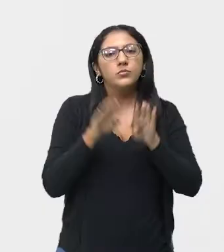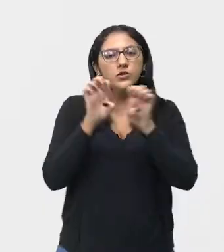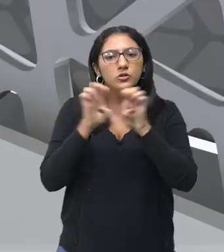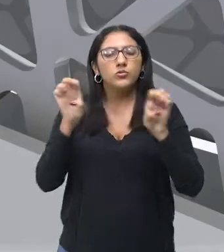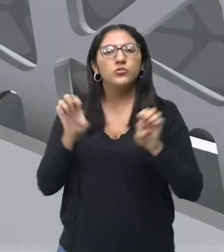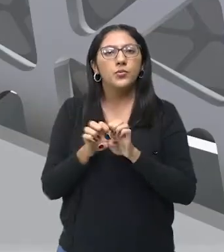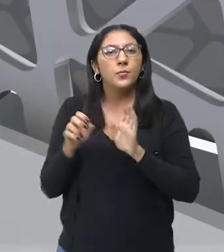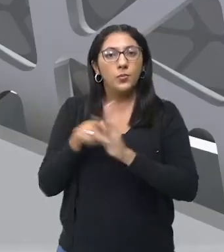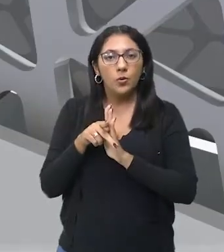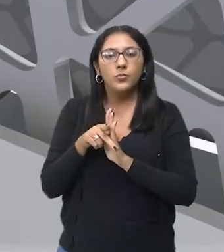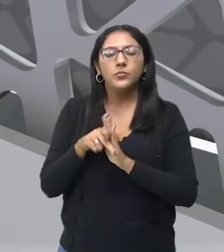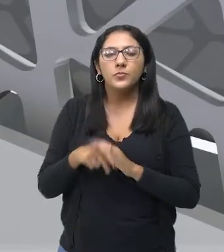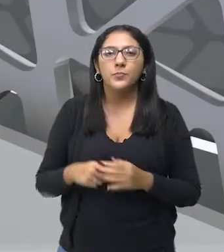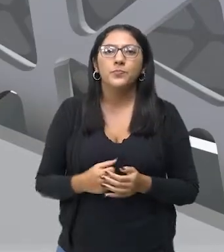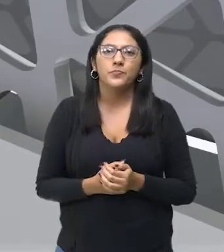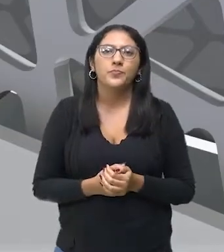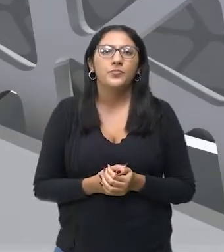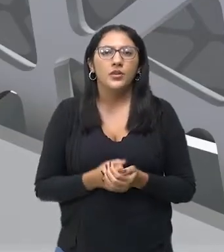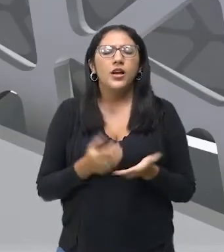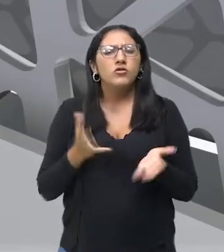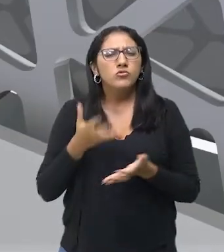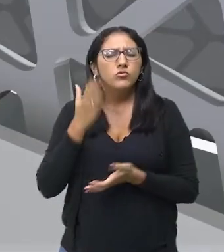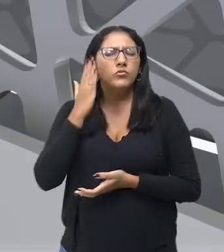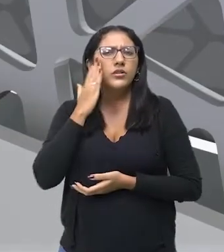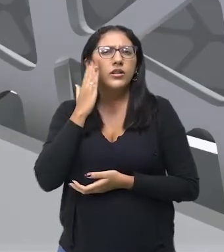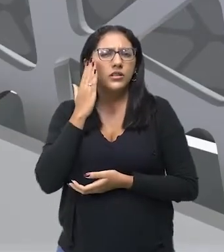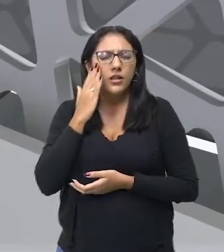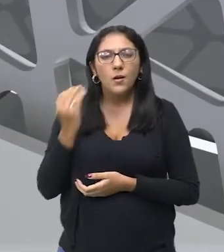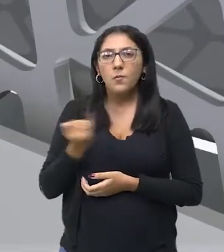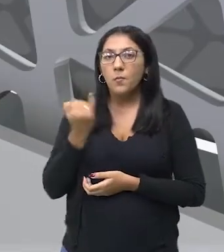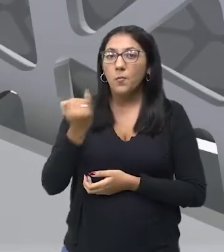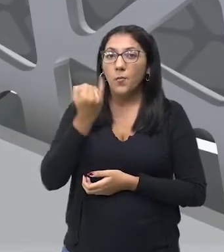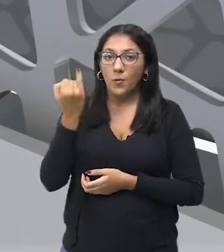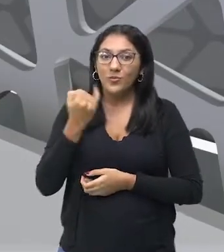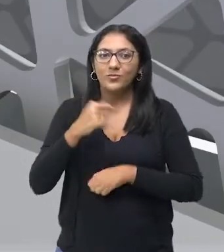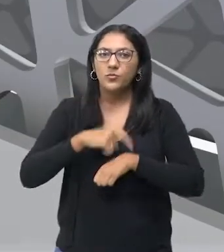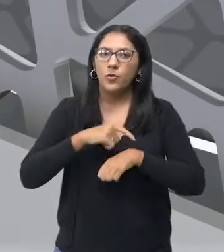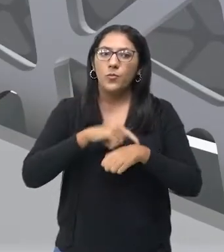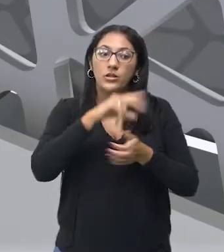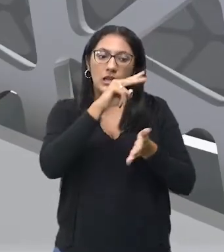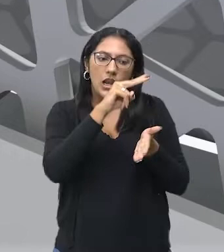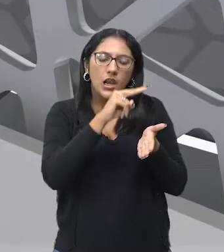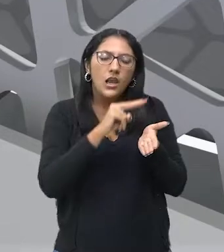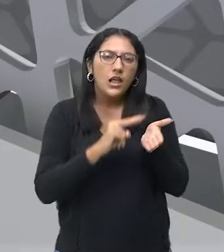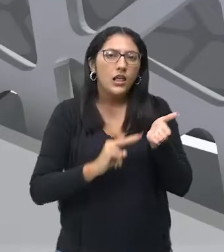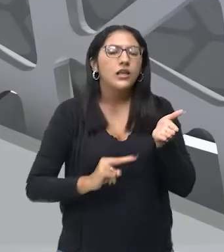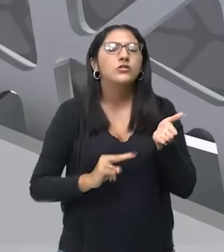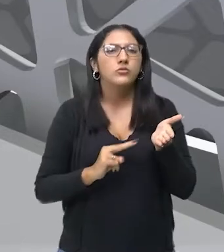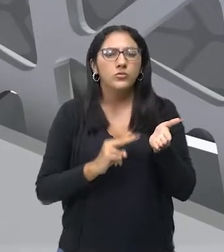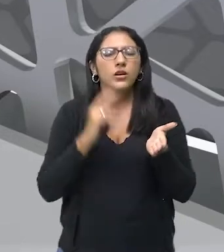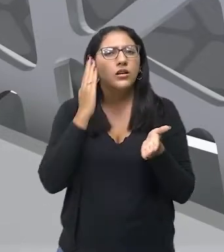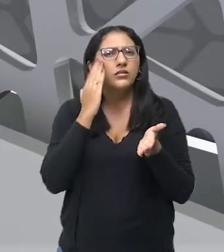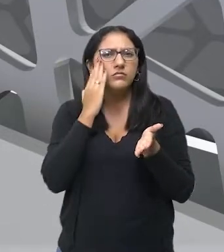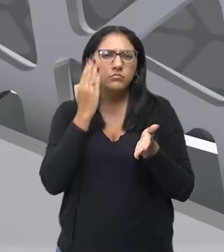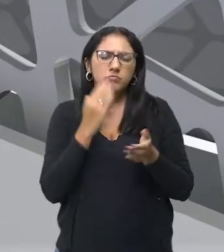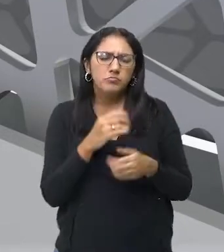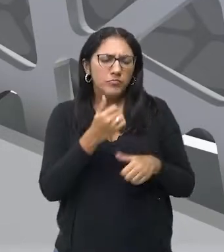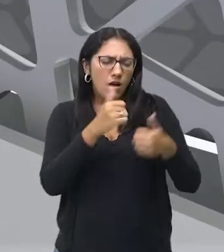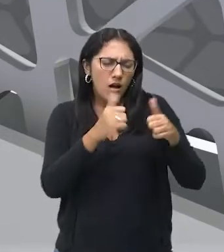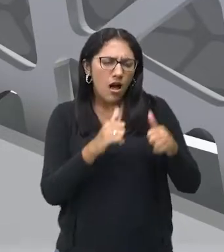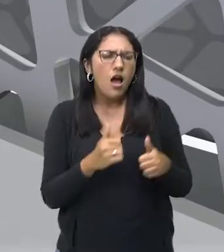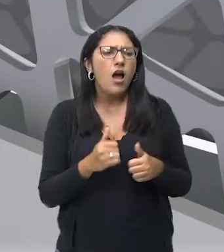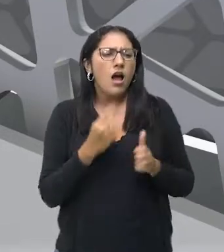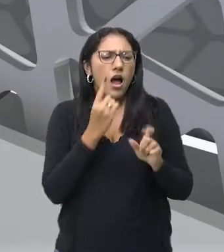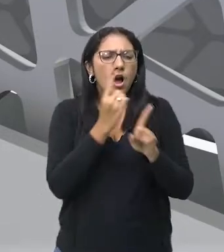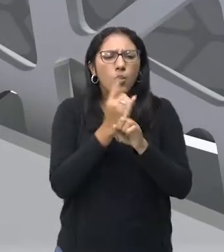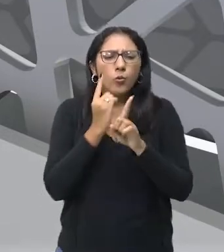textuais. Ok, gente? Então, sabendo que é importante no momento da leitura sabermos distinguir o que é